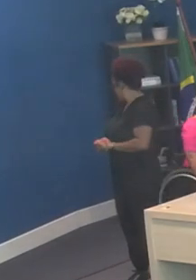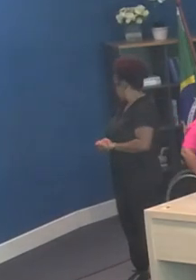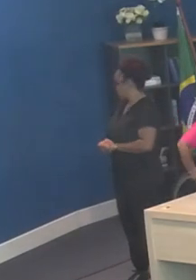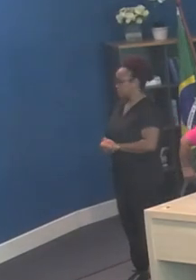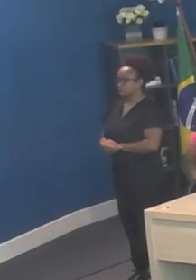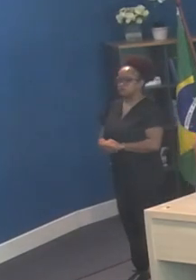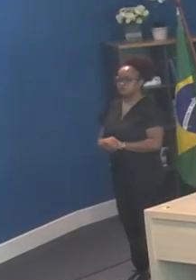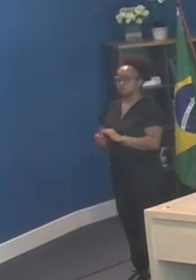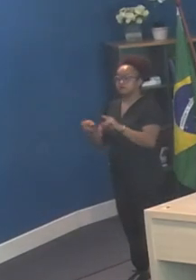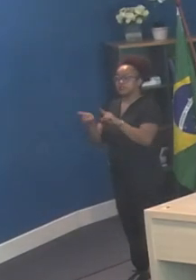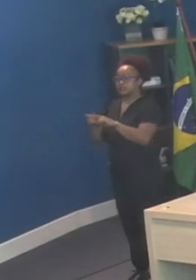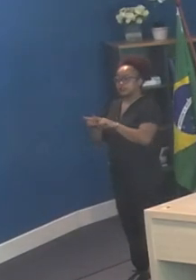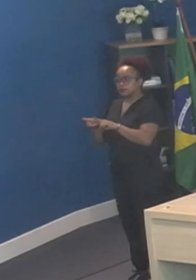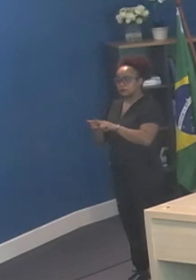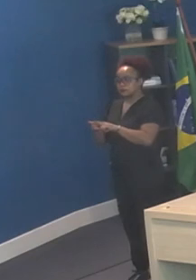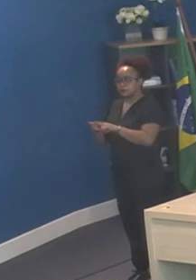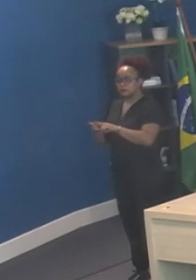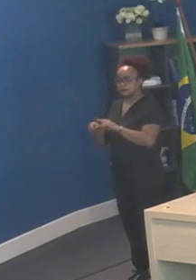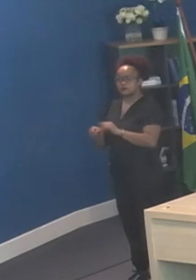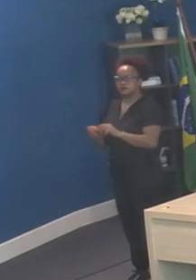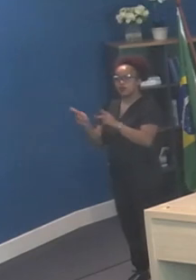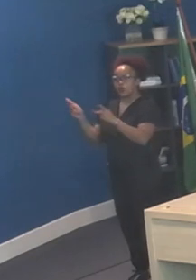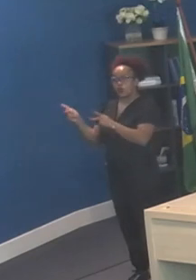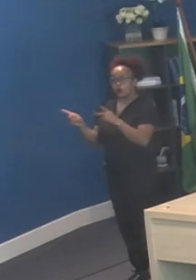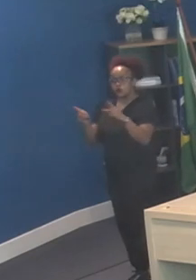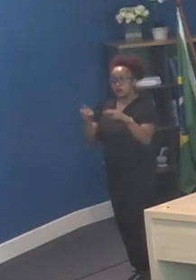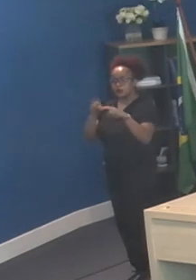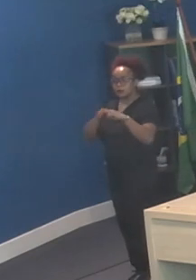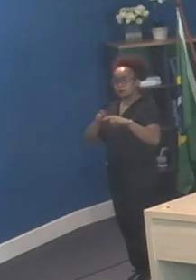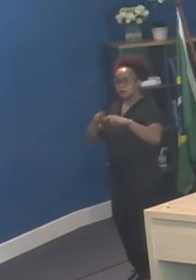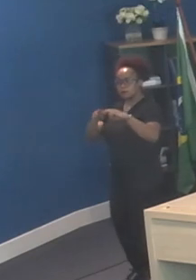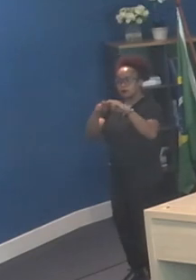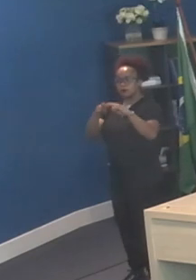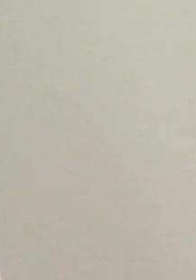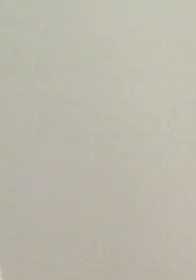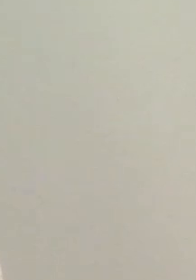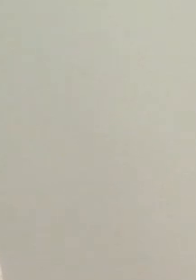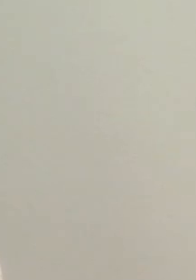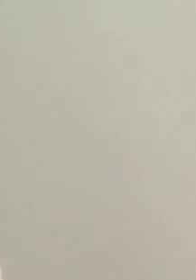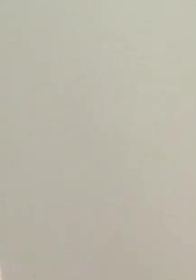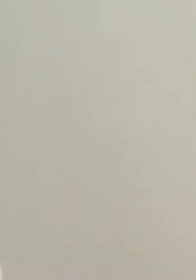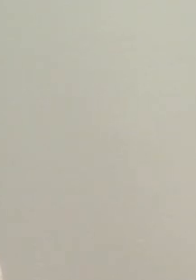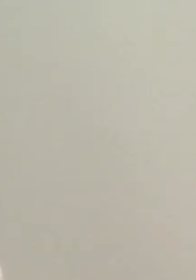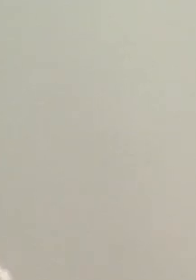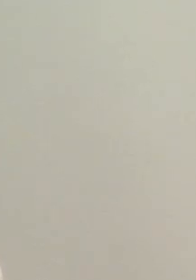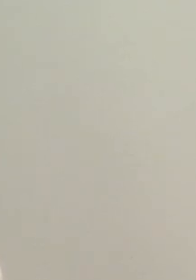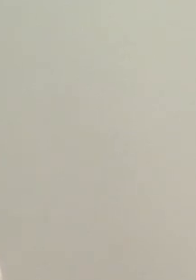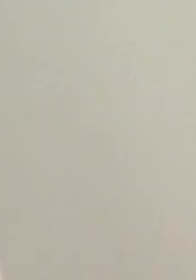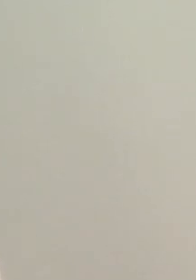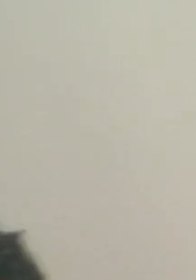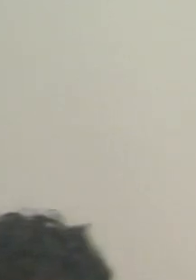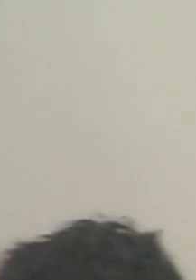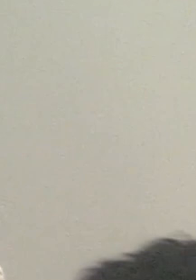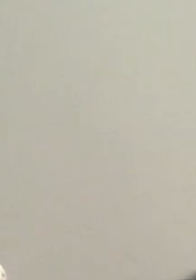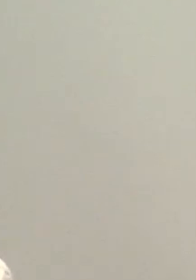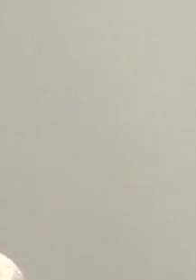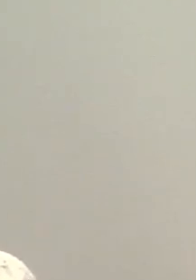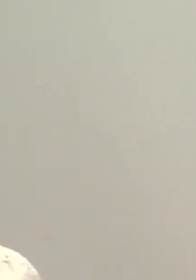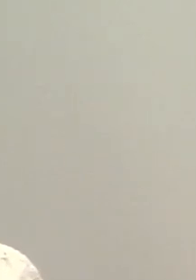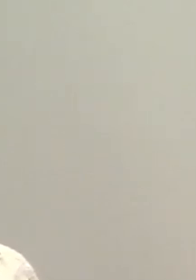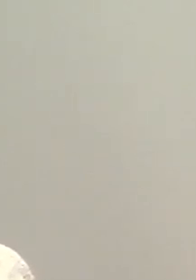E gostaria também de convidar para compor a mesa o nosso parceiro, o meu amigo, que está sempre conosco